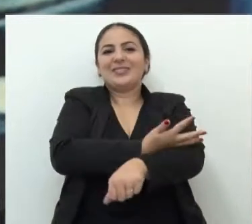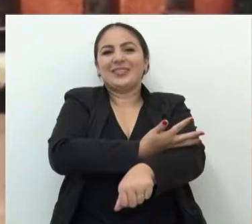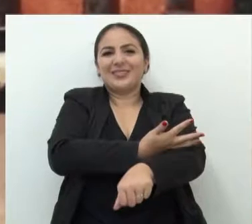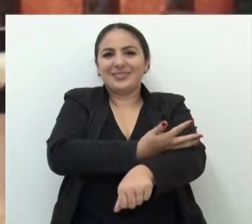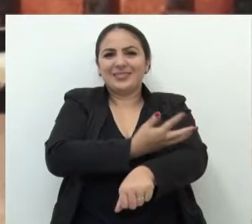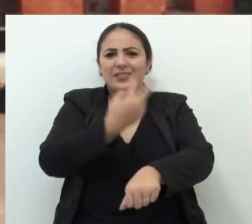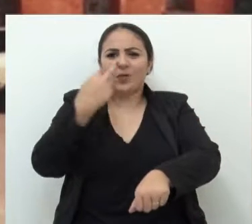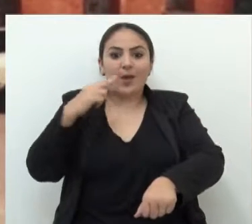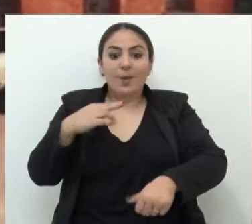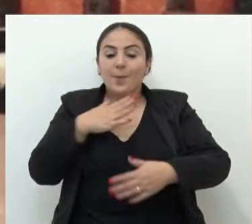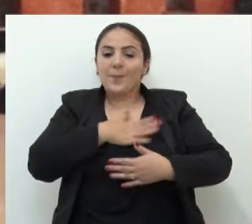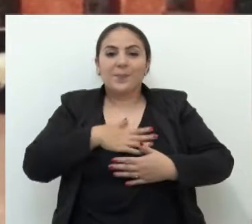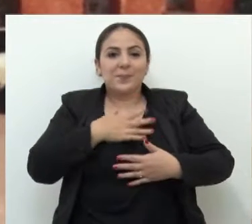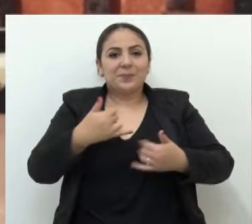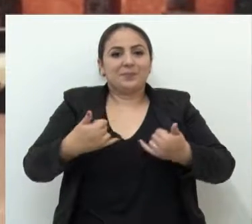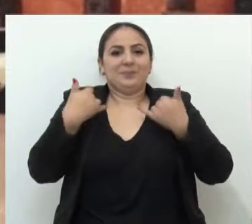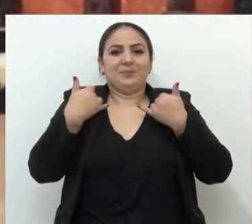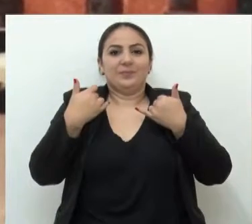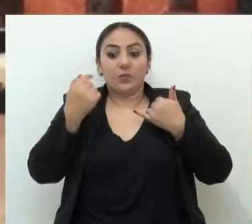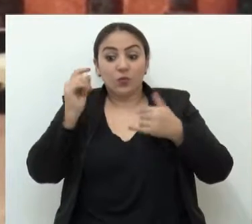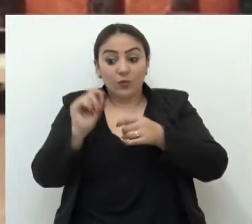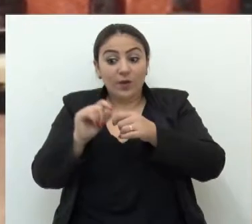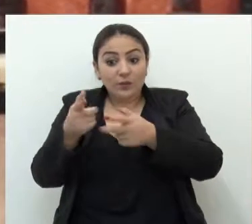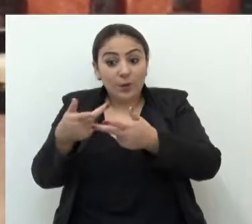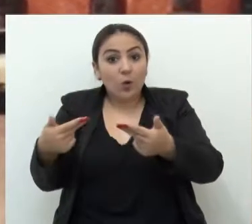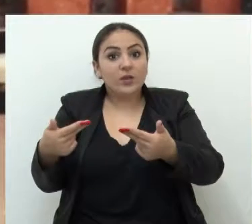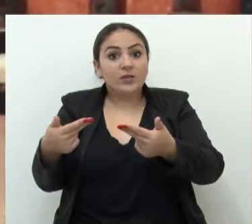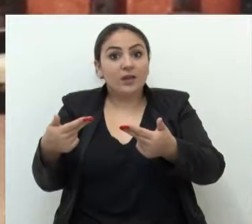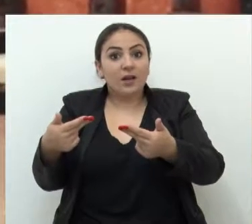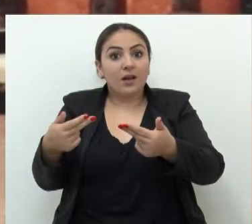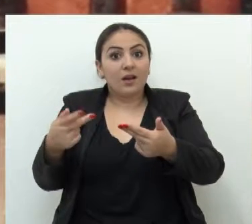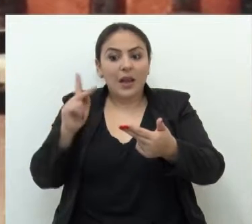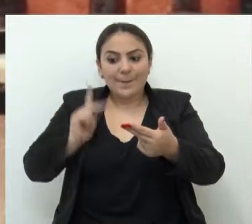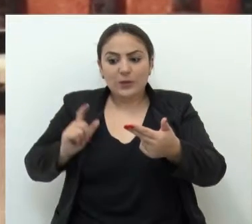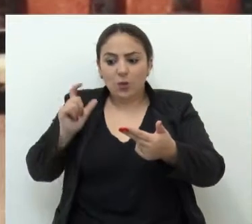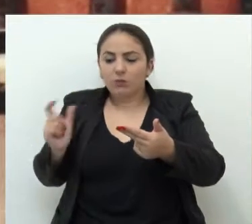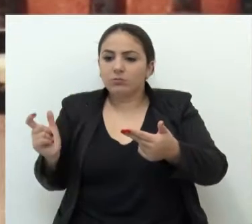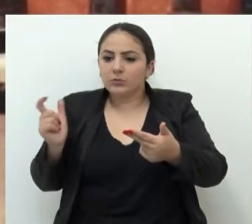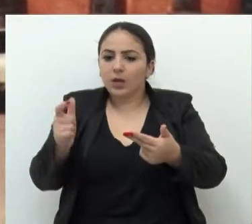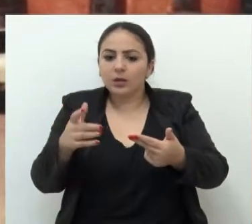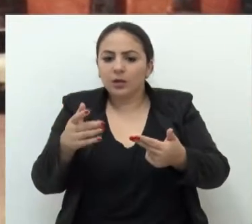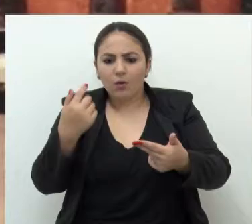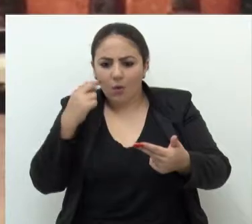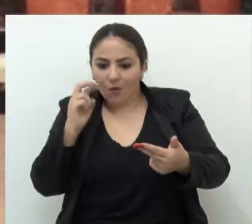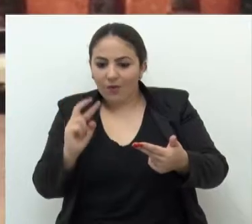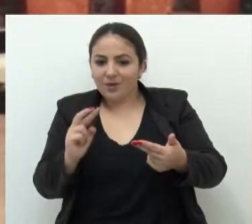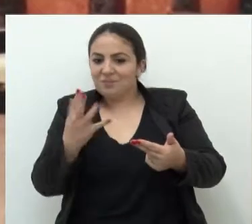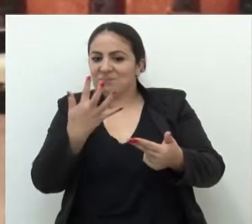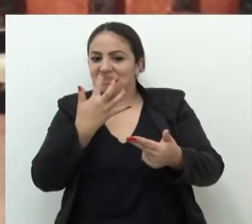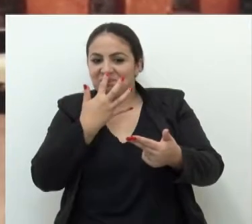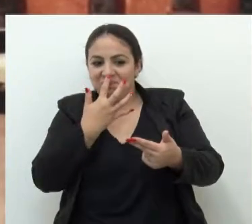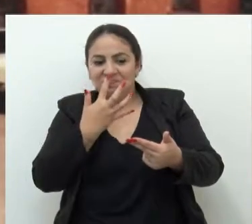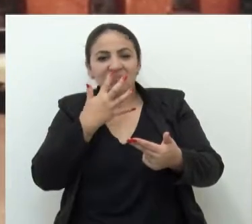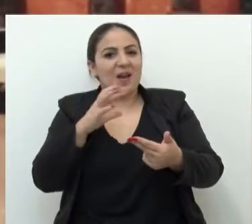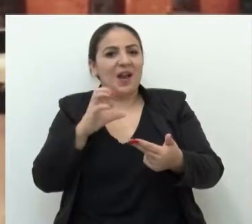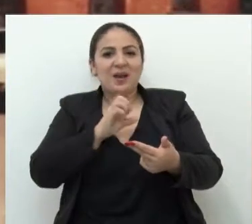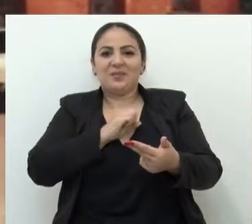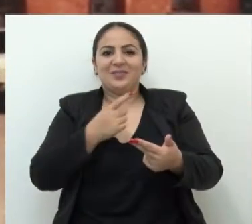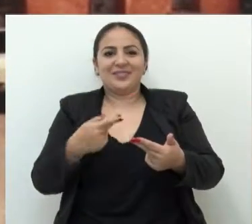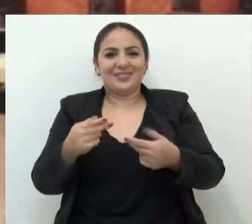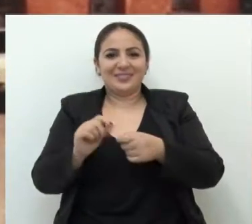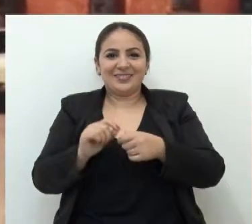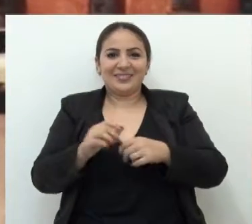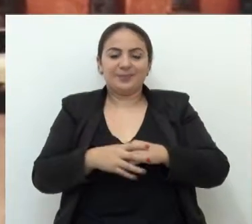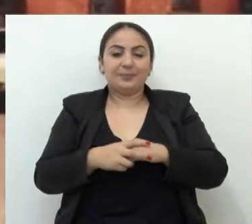uma emoção muito grande, porque não tem prazer maior, né, do que você fazer uma coisa e você ser, assim, como é que dizer, as